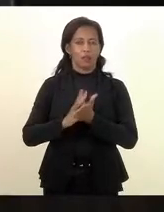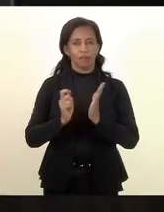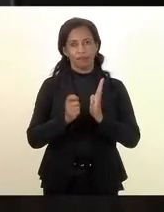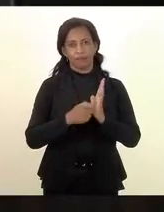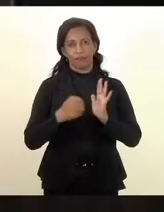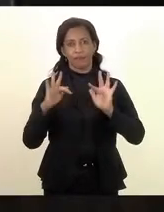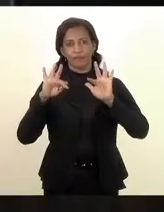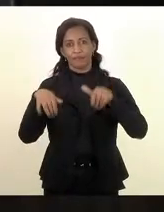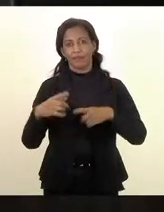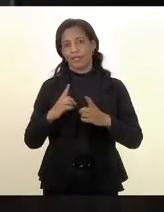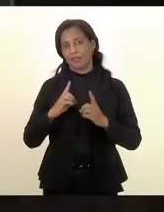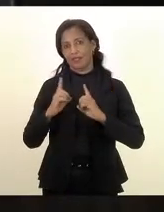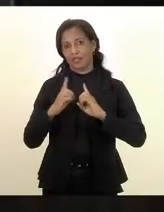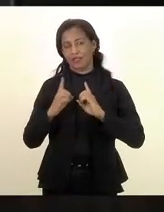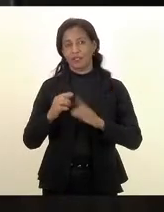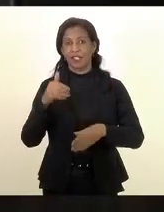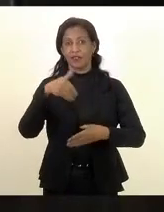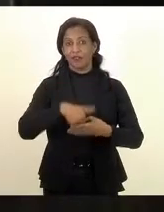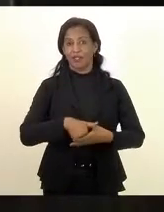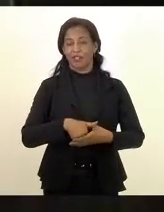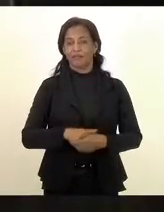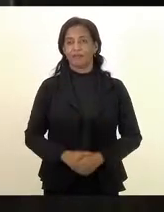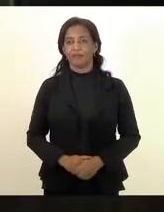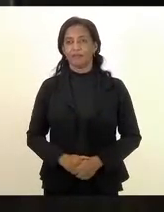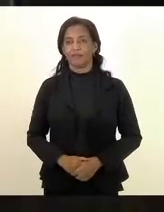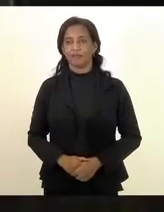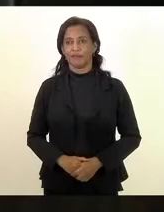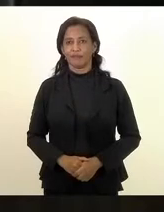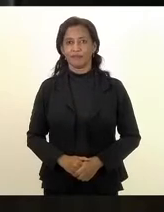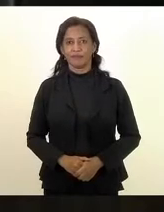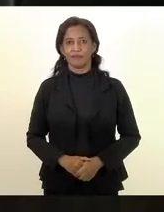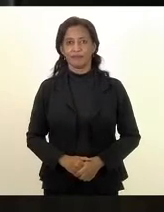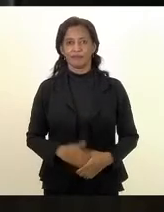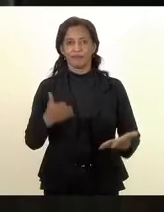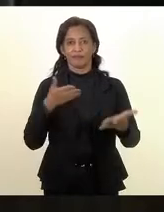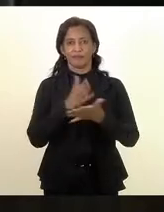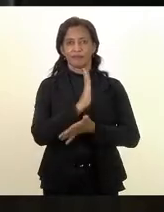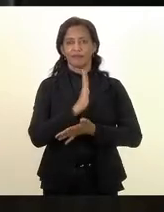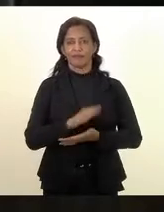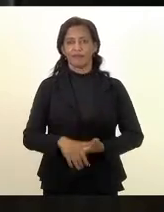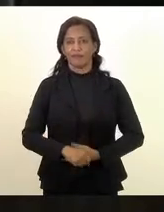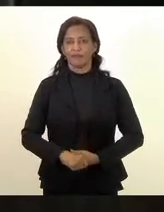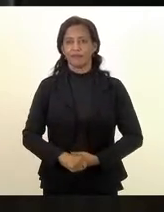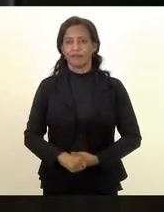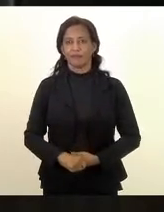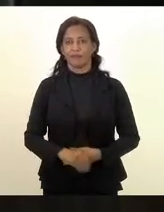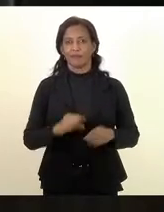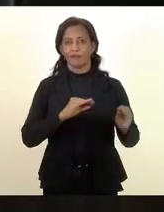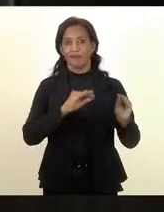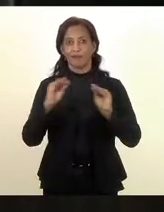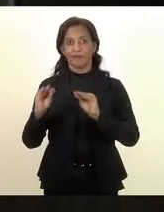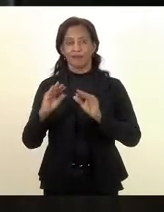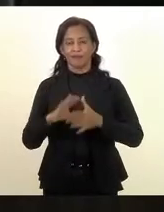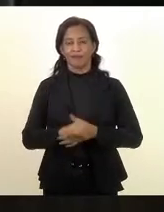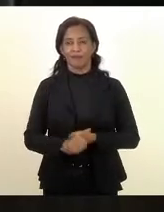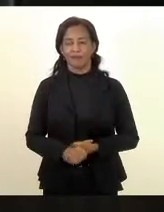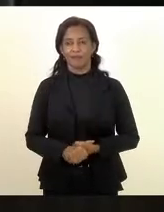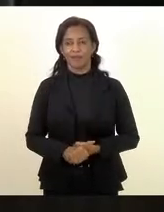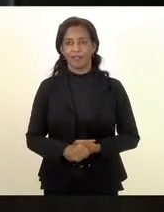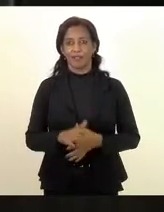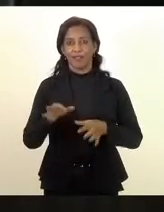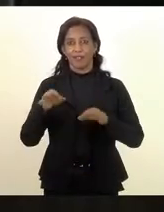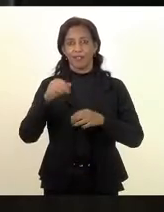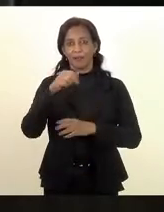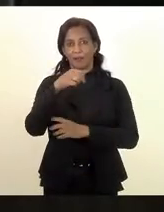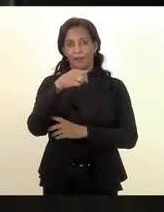encerrada a discussão em votação senhores que aprovam permanência como estão aprovado vai a promulgação projeto